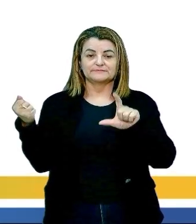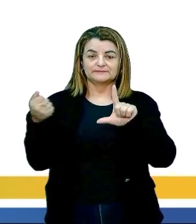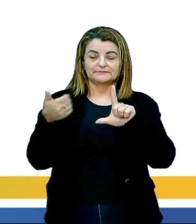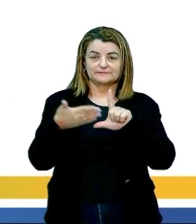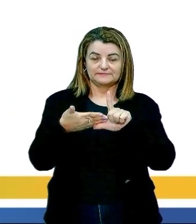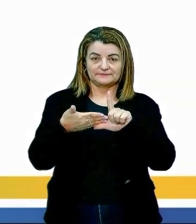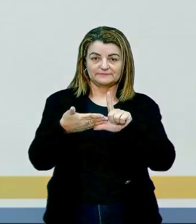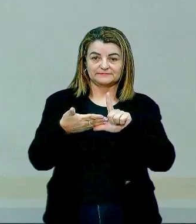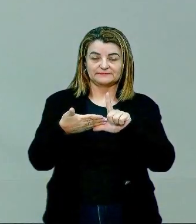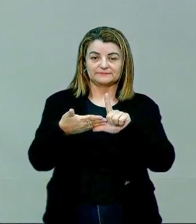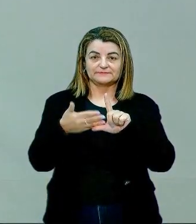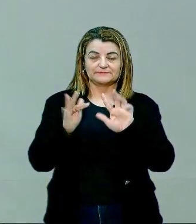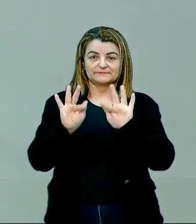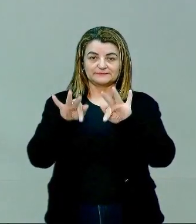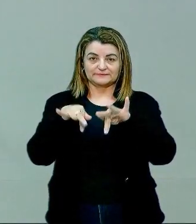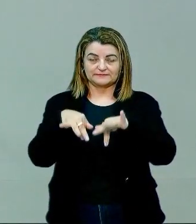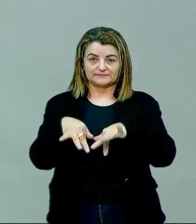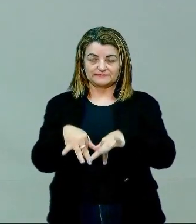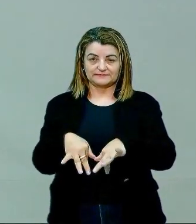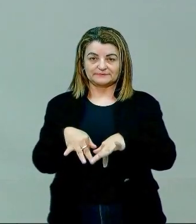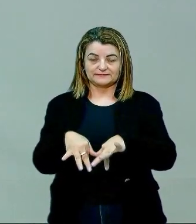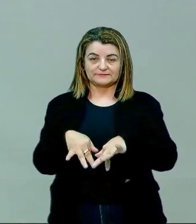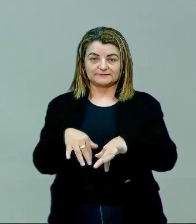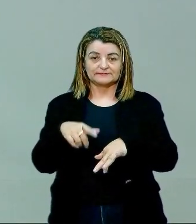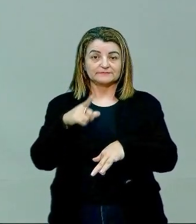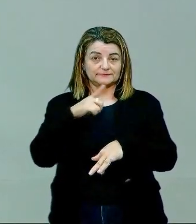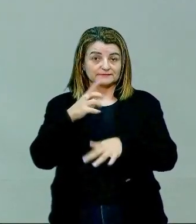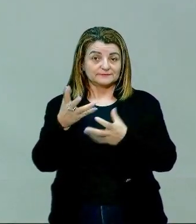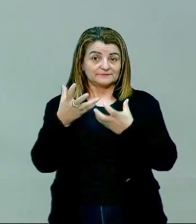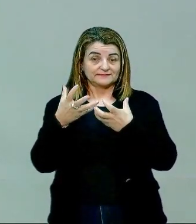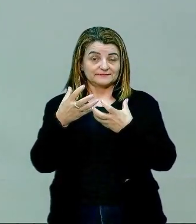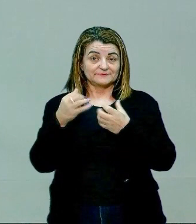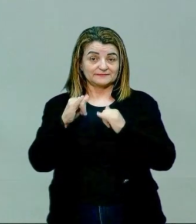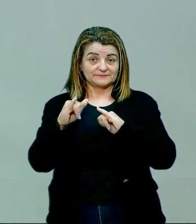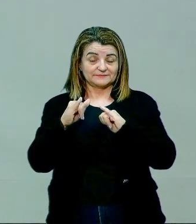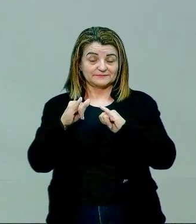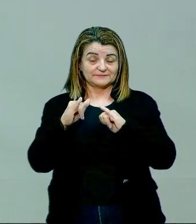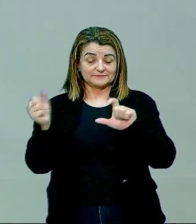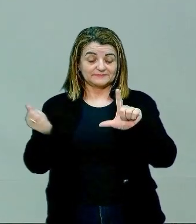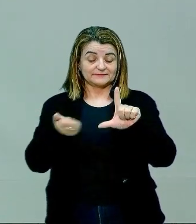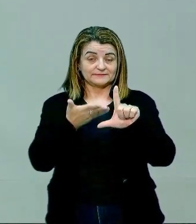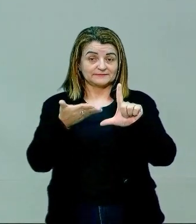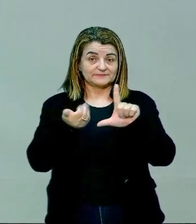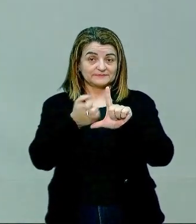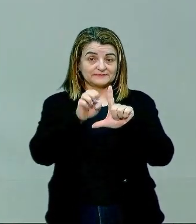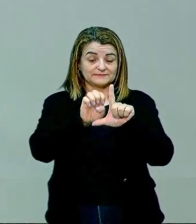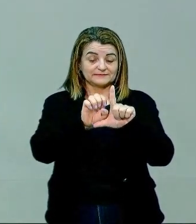Nossa aula de hoje foi finalizada. Para mais informações, acessem a plataforma